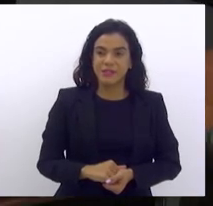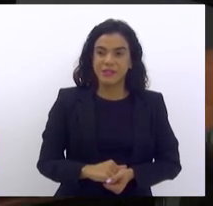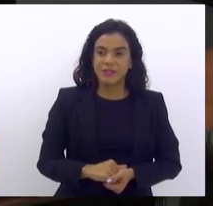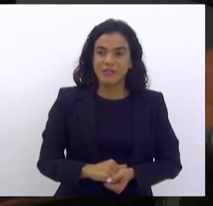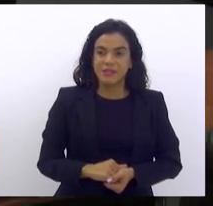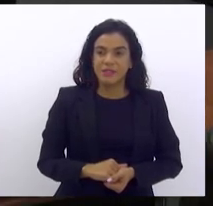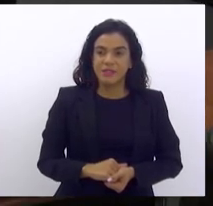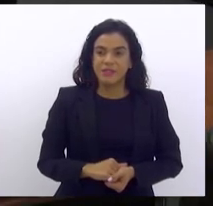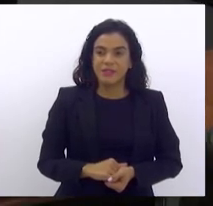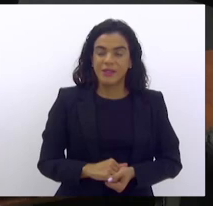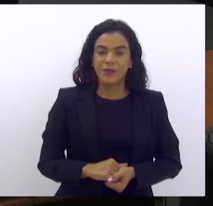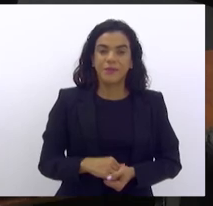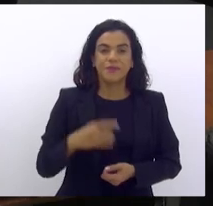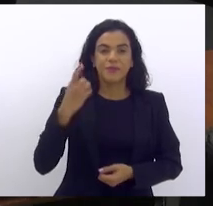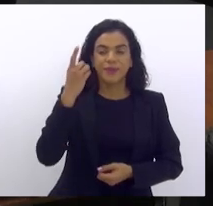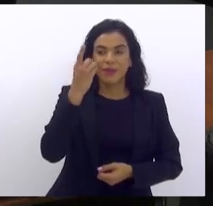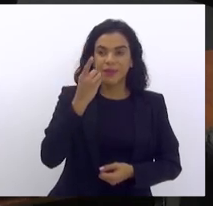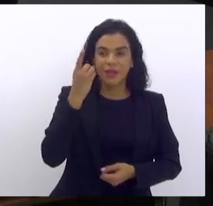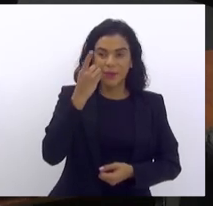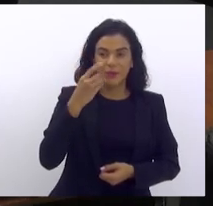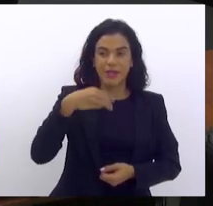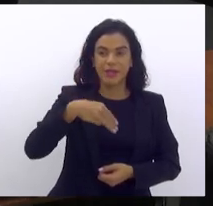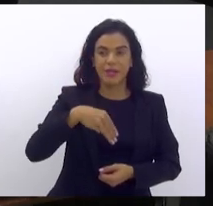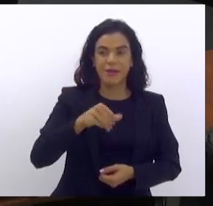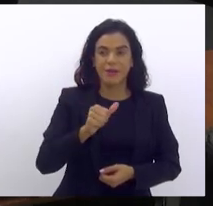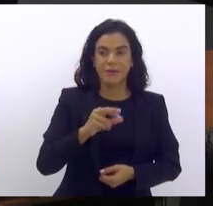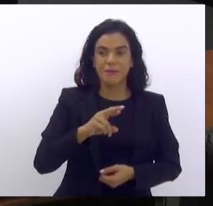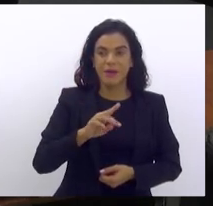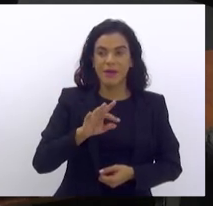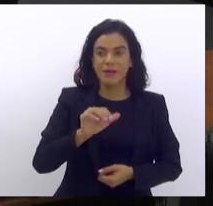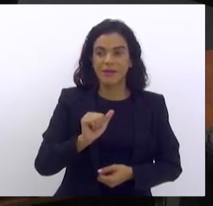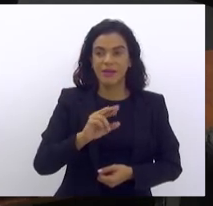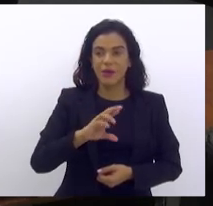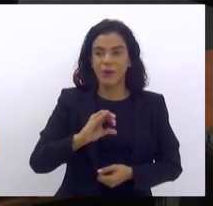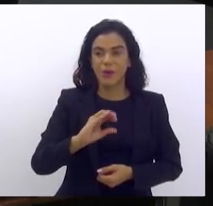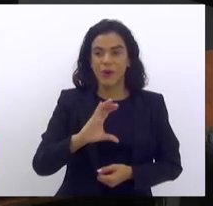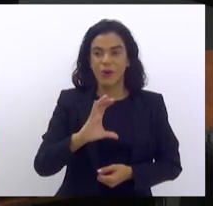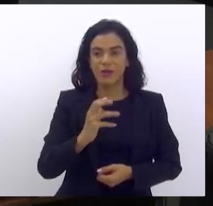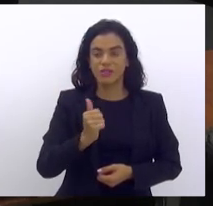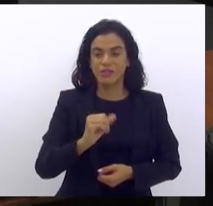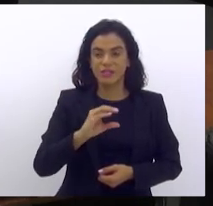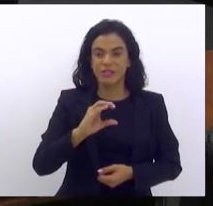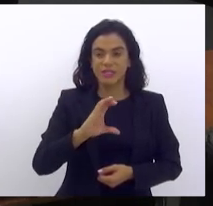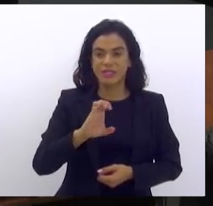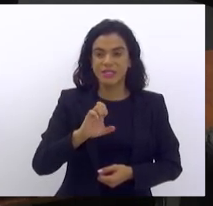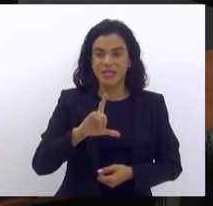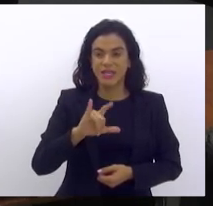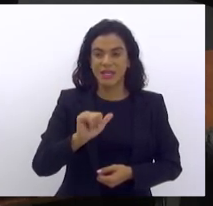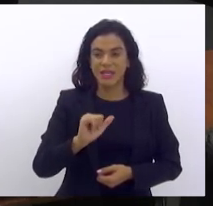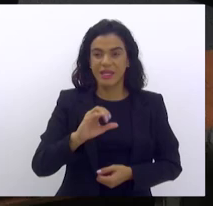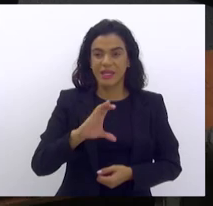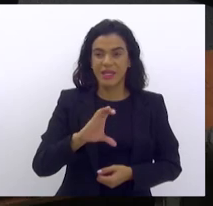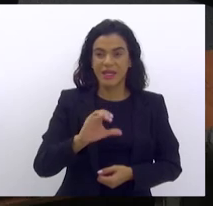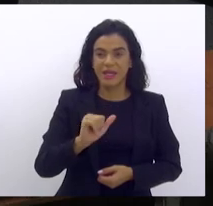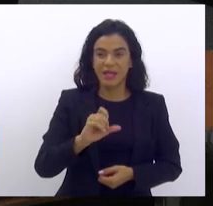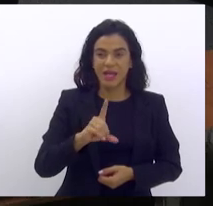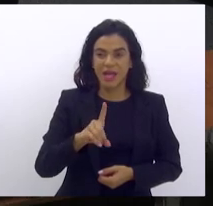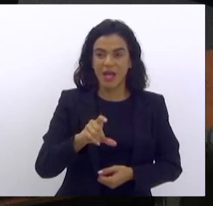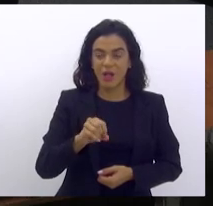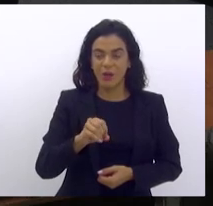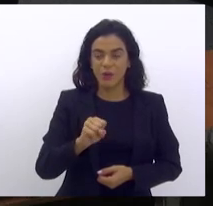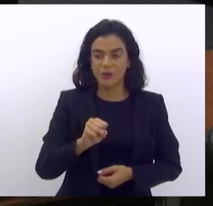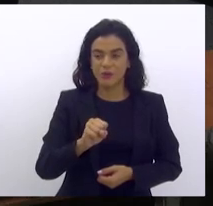Coautoria nossa deputada Marta Rocha, Luiz Paulo, Célia Jordão, Carlos Miquel.